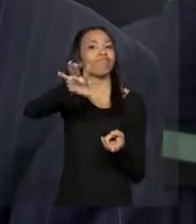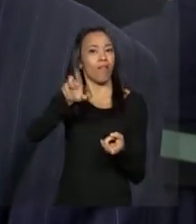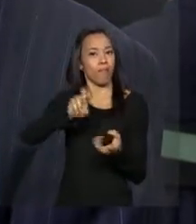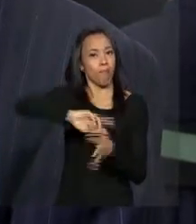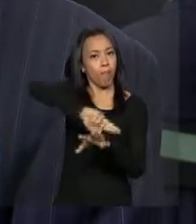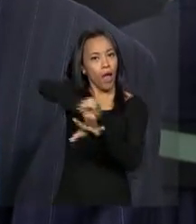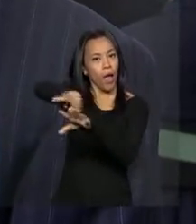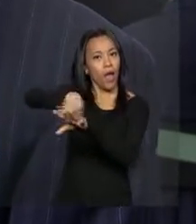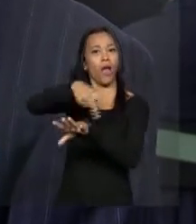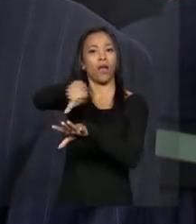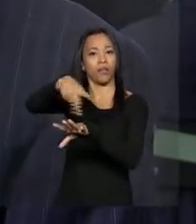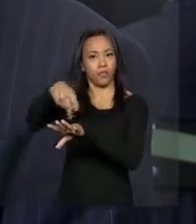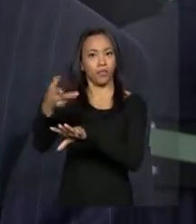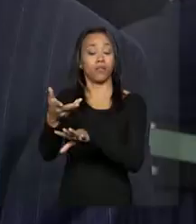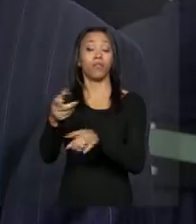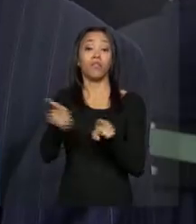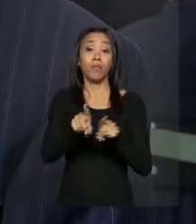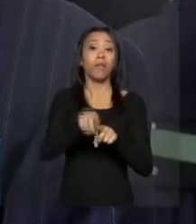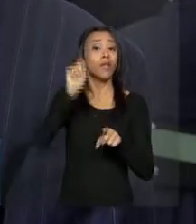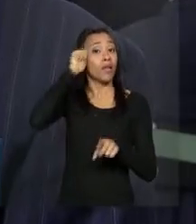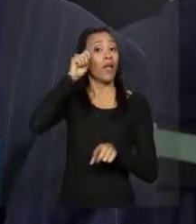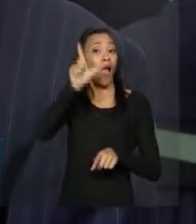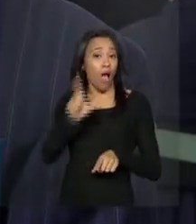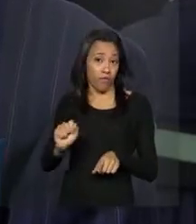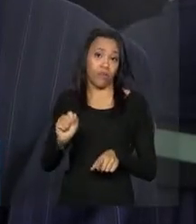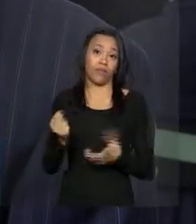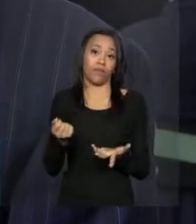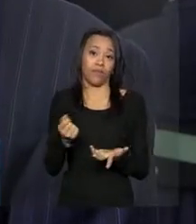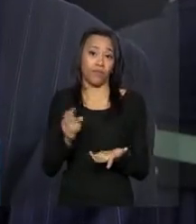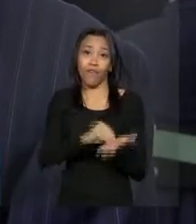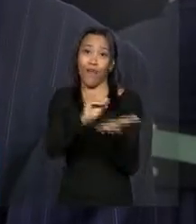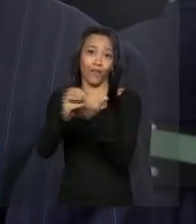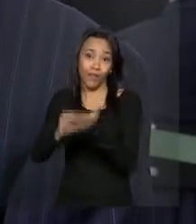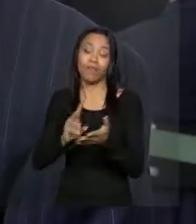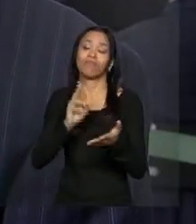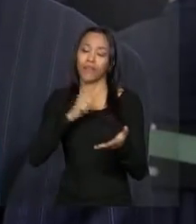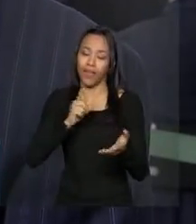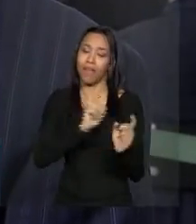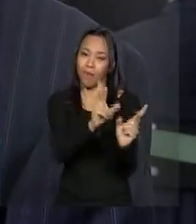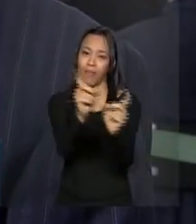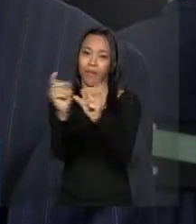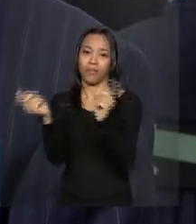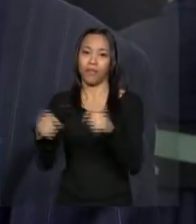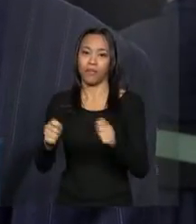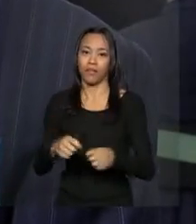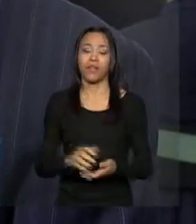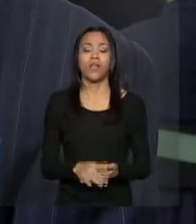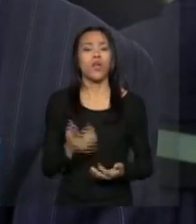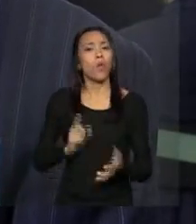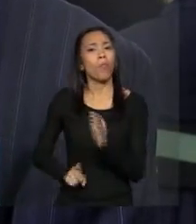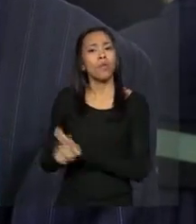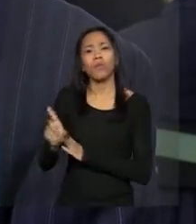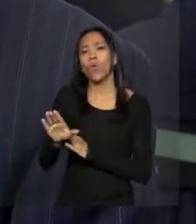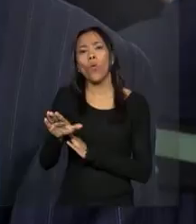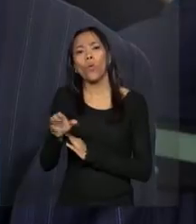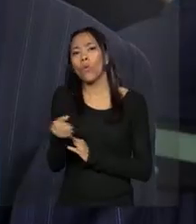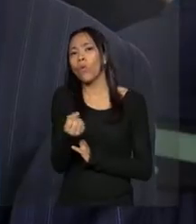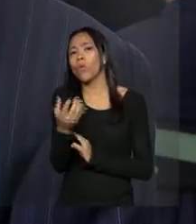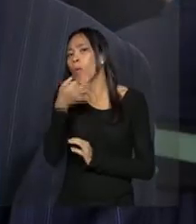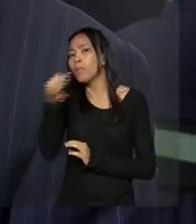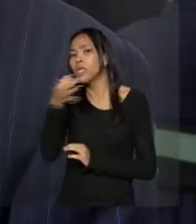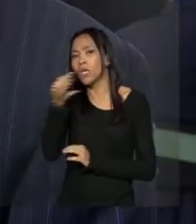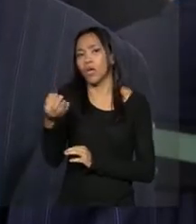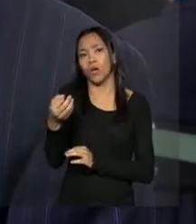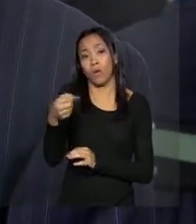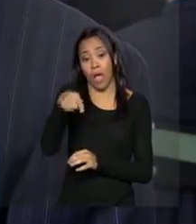mais popular, de forma que não vai faltar mercado. Agora, como empresário, qual a sua opinião sobre essas medidas que